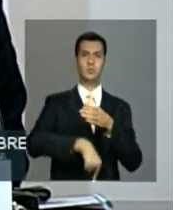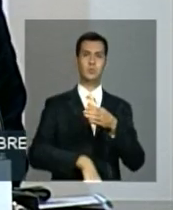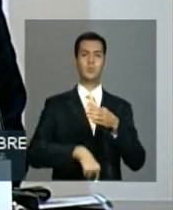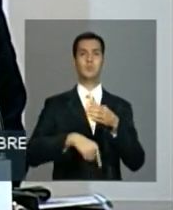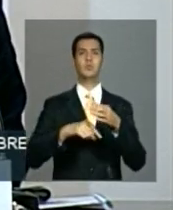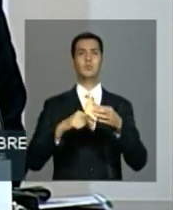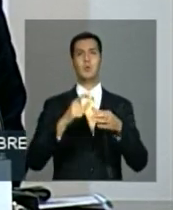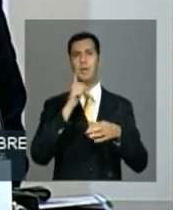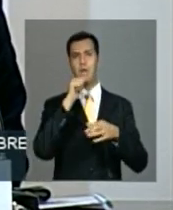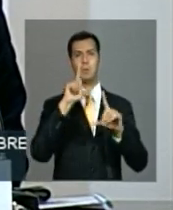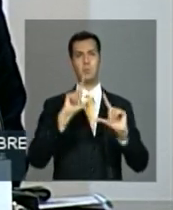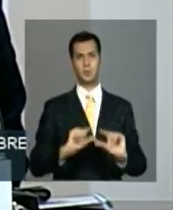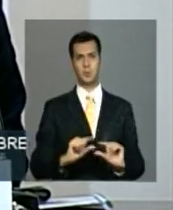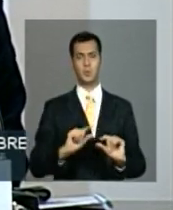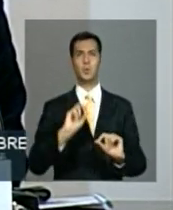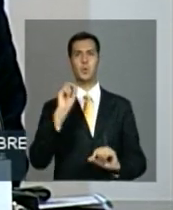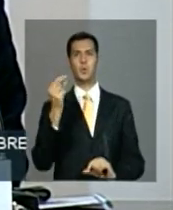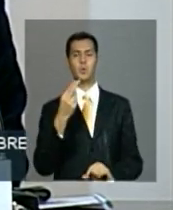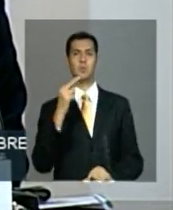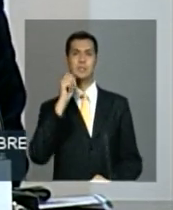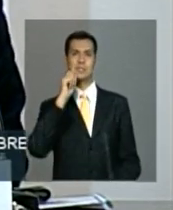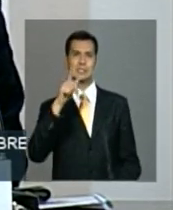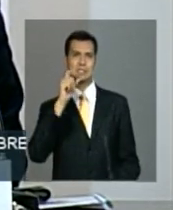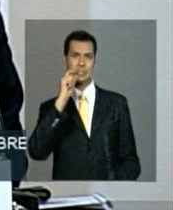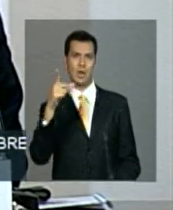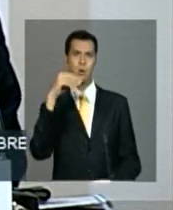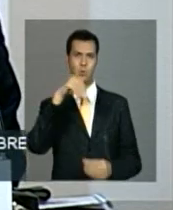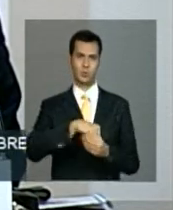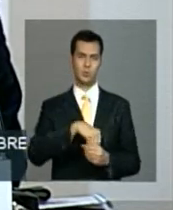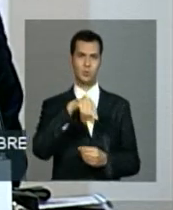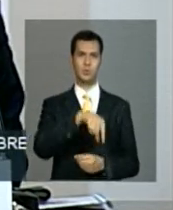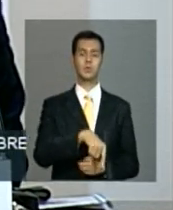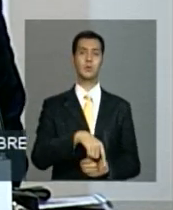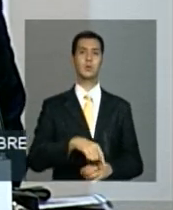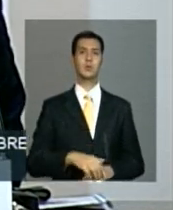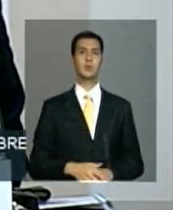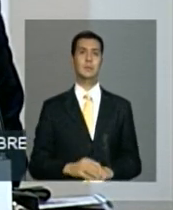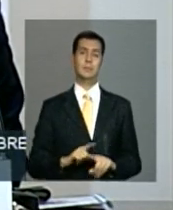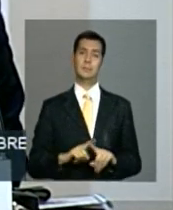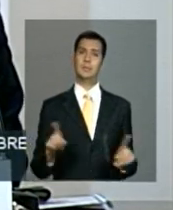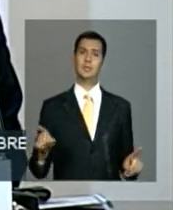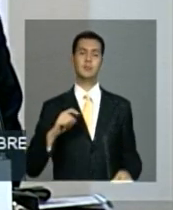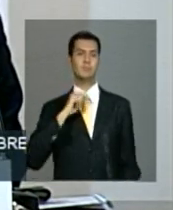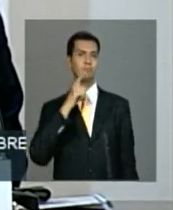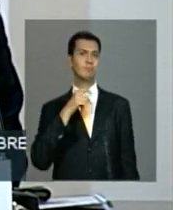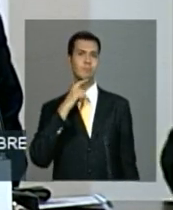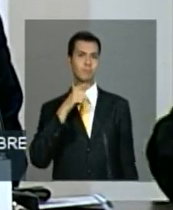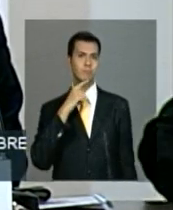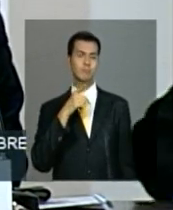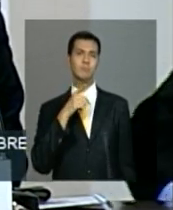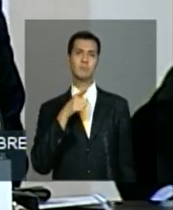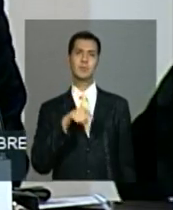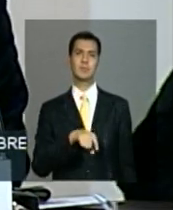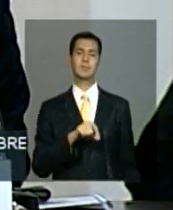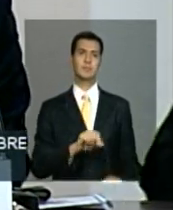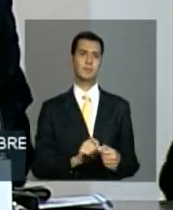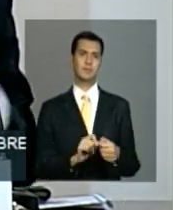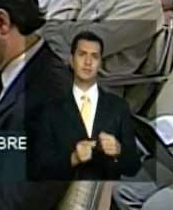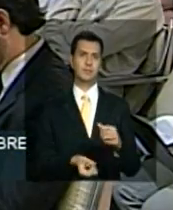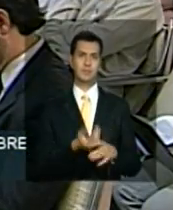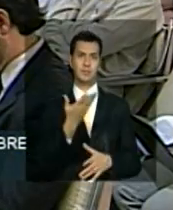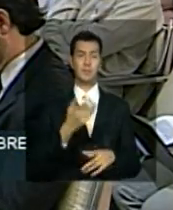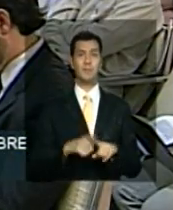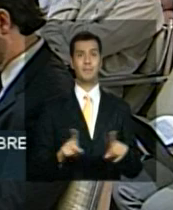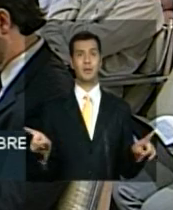ou seja pelo alto teor de sal desses Poços não foi conveniente ou não era oportuno a sua instalação mas